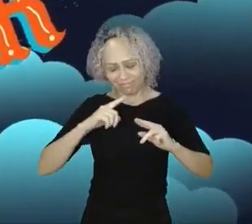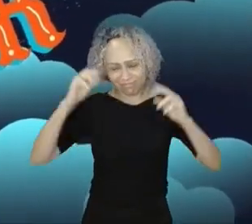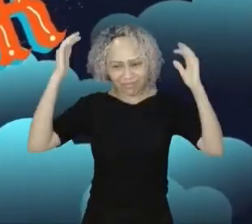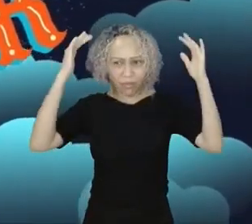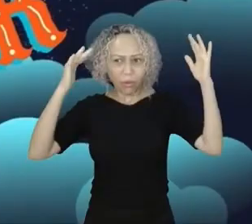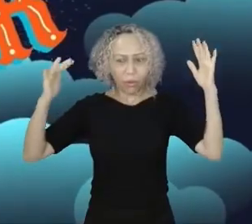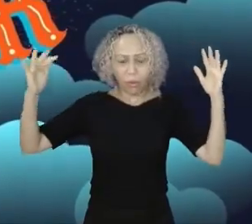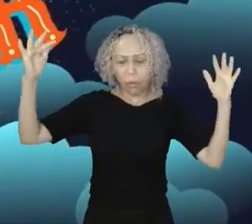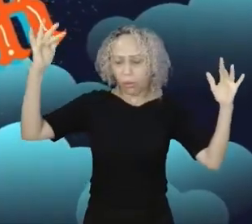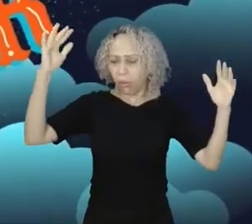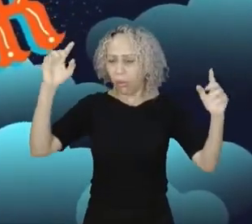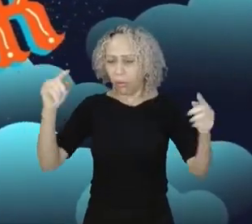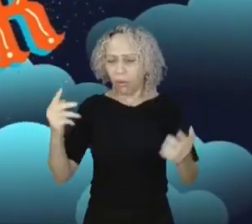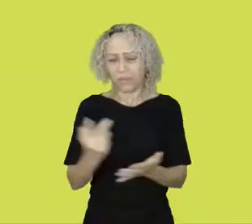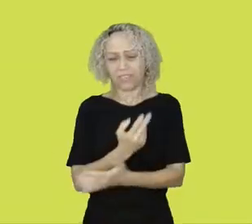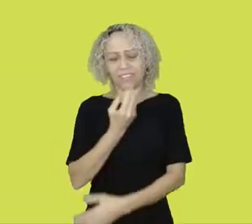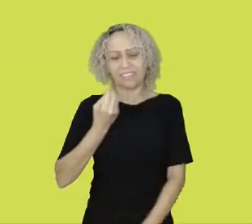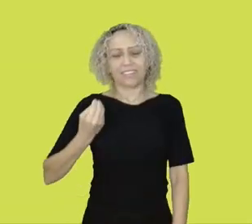viver.